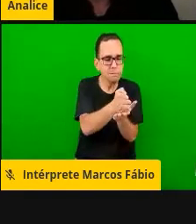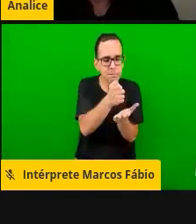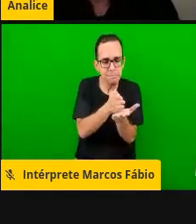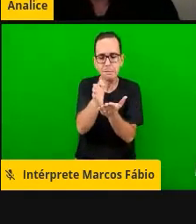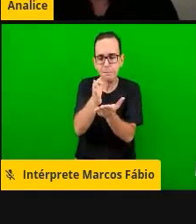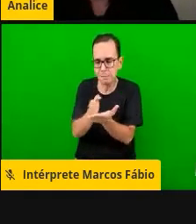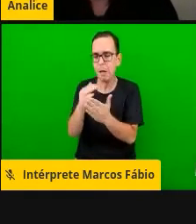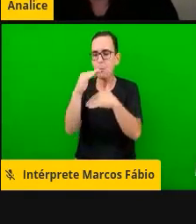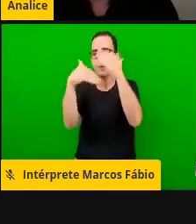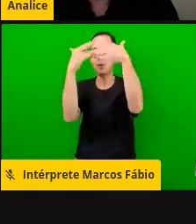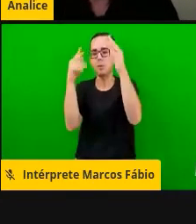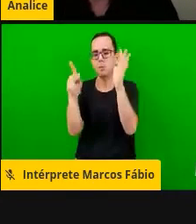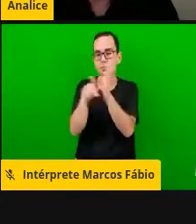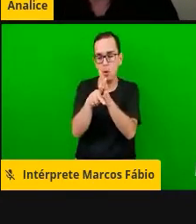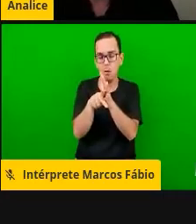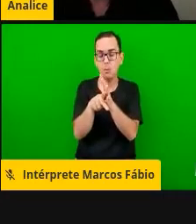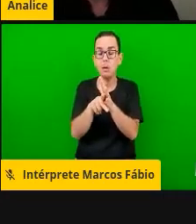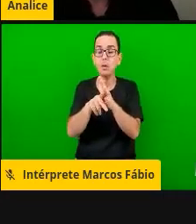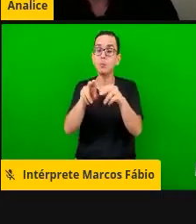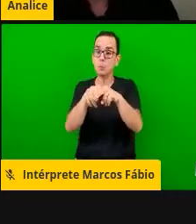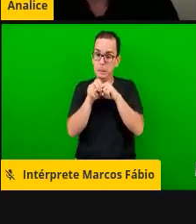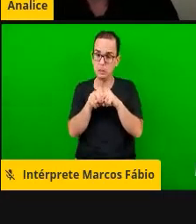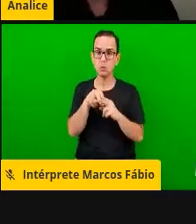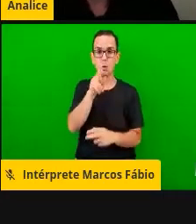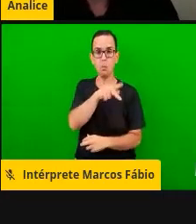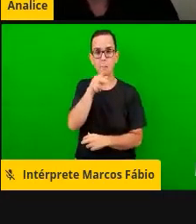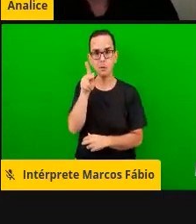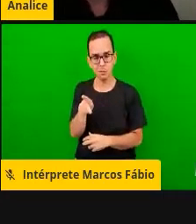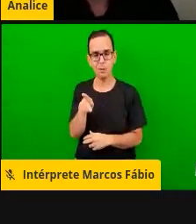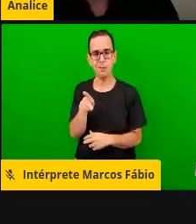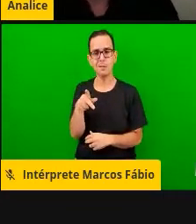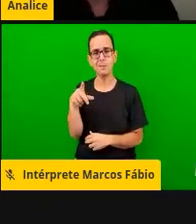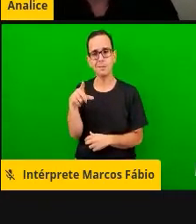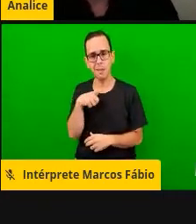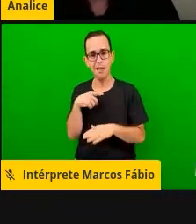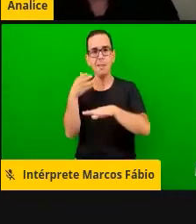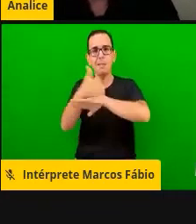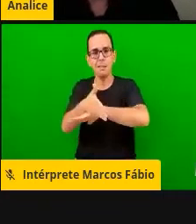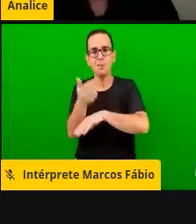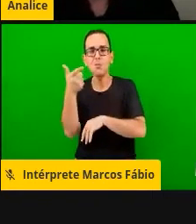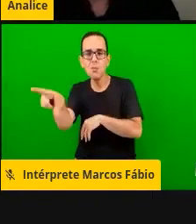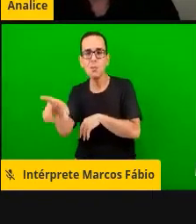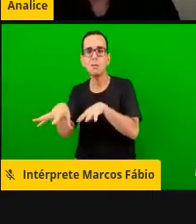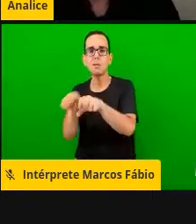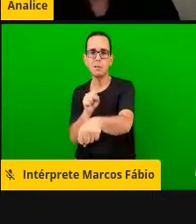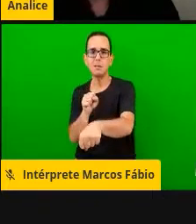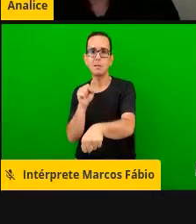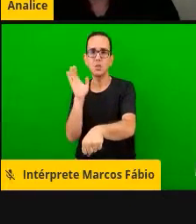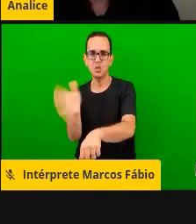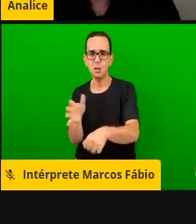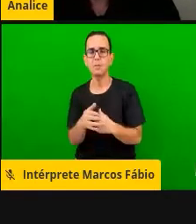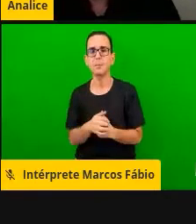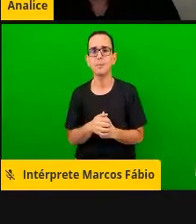Foi aí que os professores participaram, nessa organização, que a gente vai ver no próximo quadro. Pode passar, por